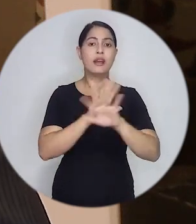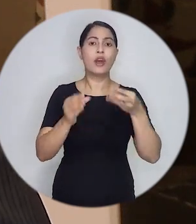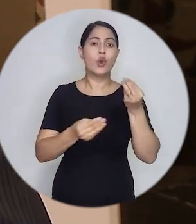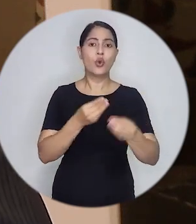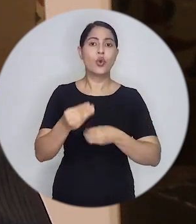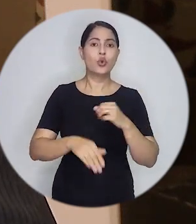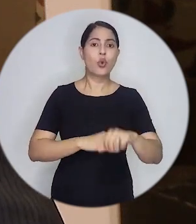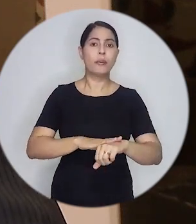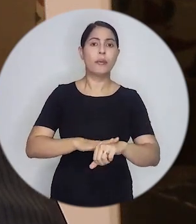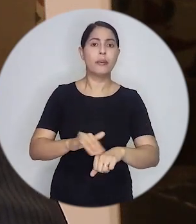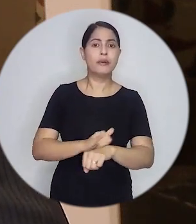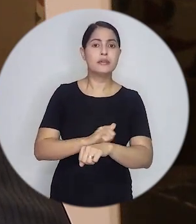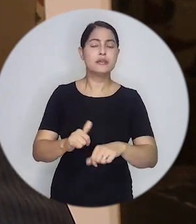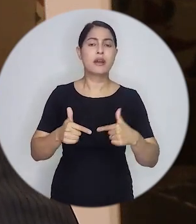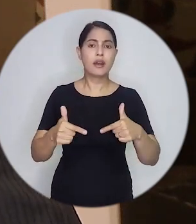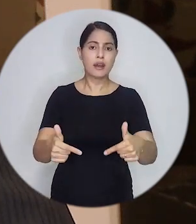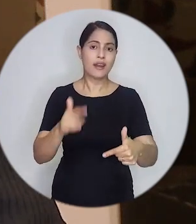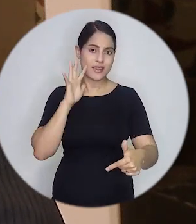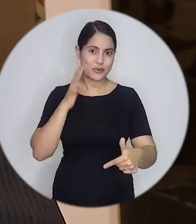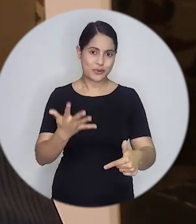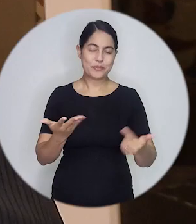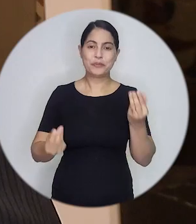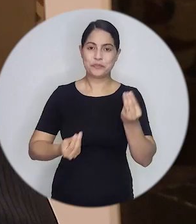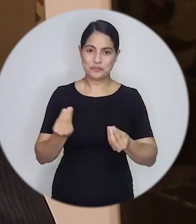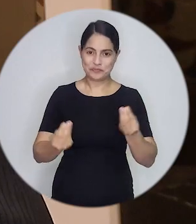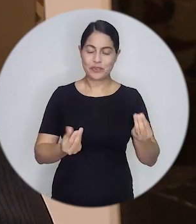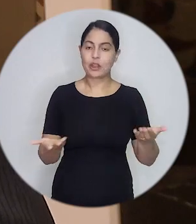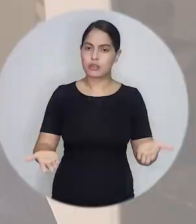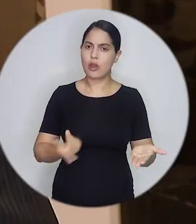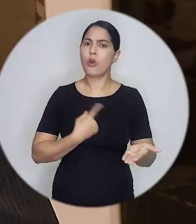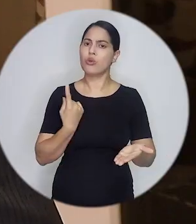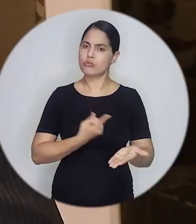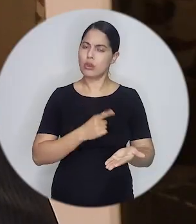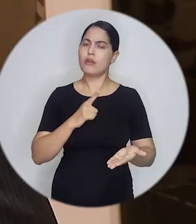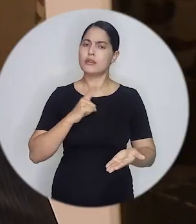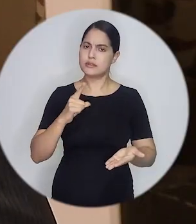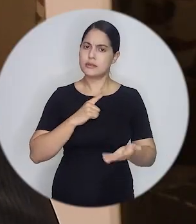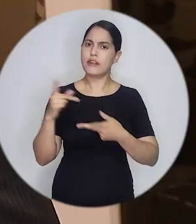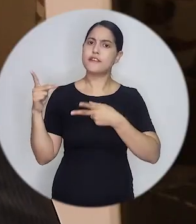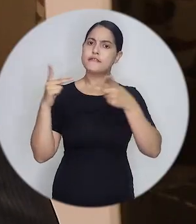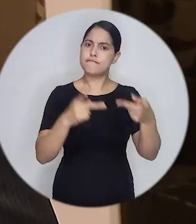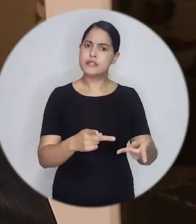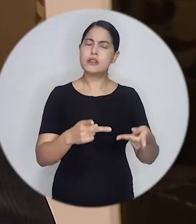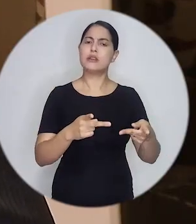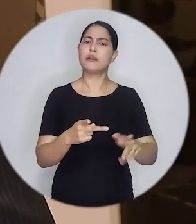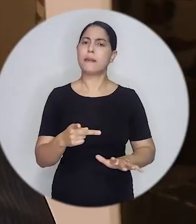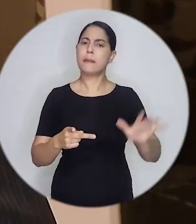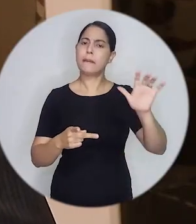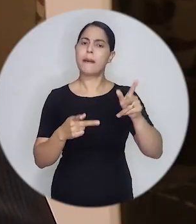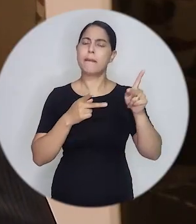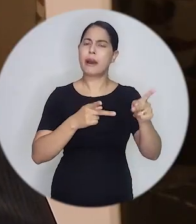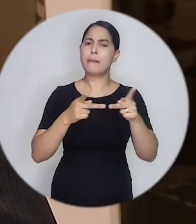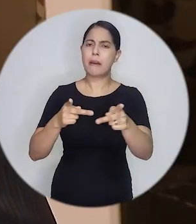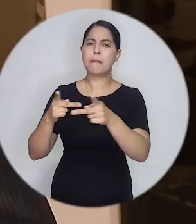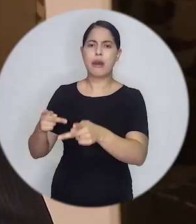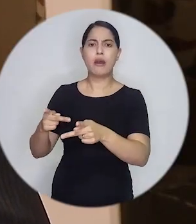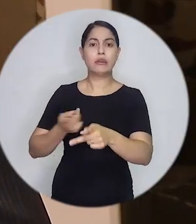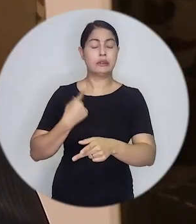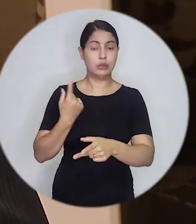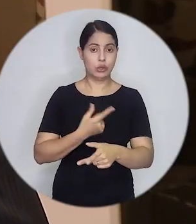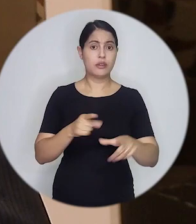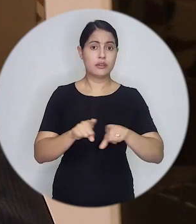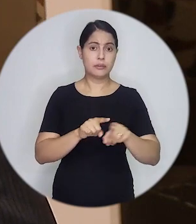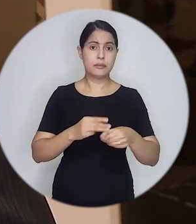com eficiência e celeridade na entrega dessas soluções. Como fruto dessas visitas do Conselho Federal